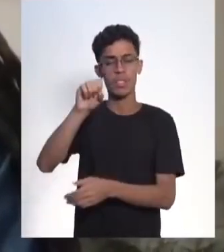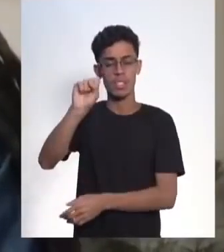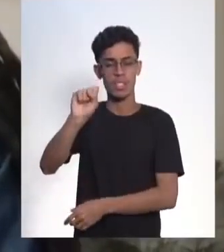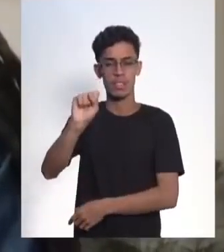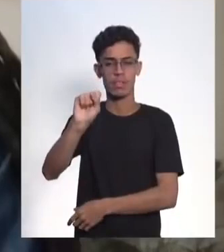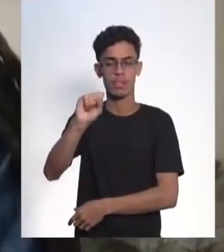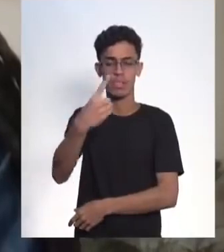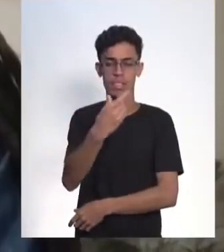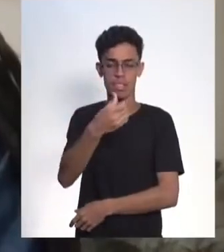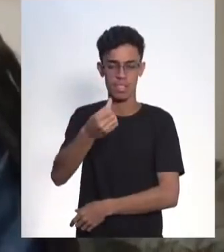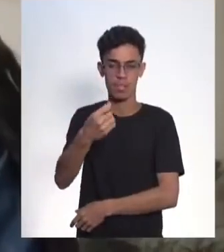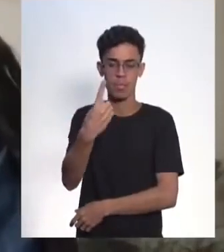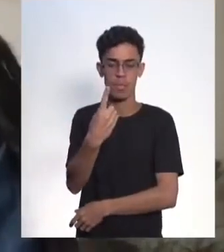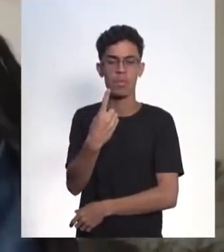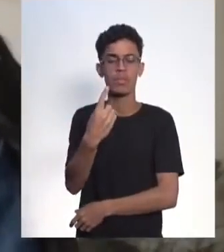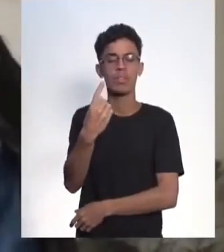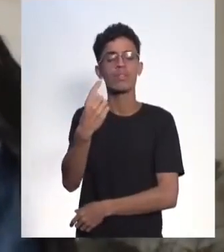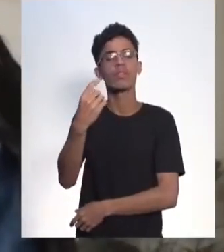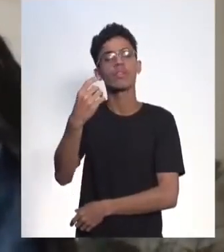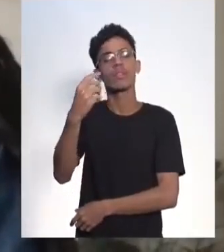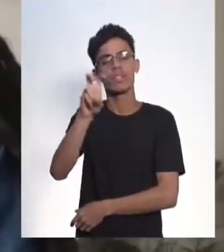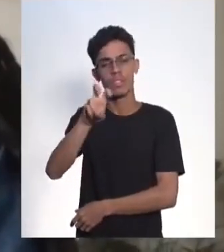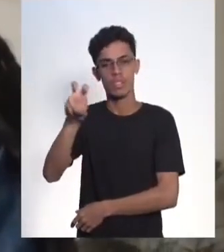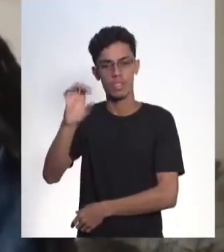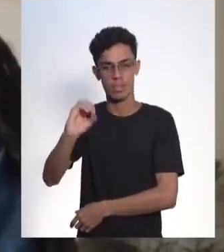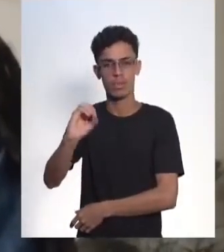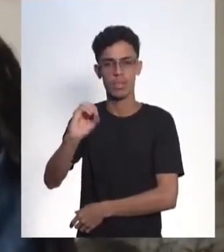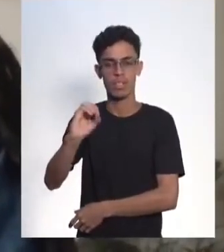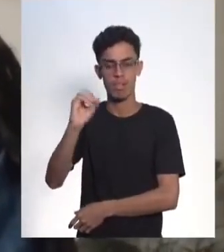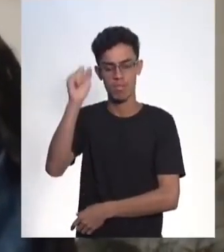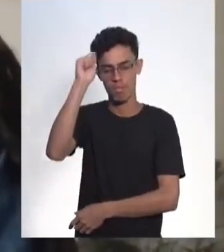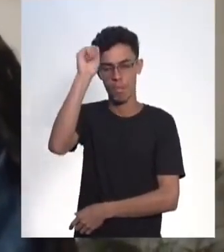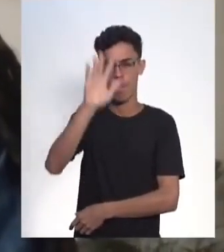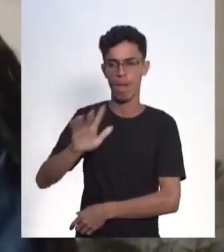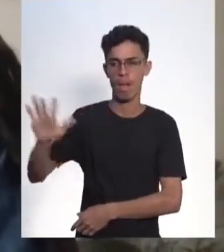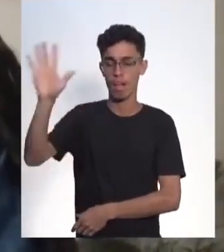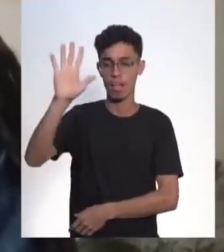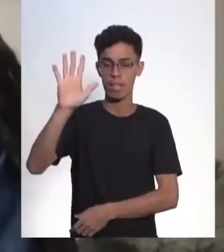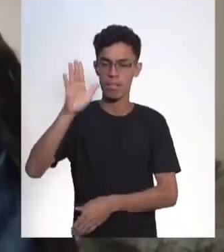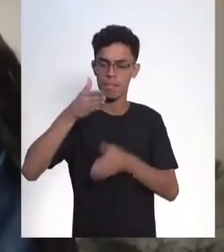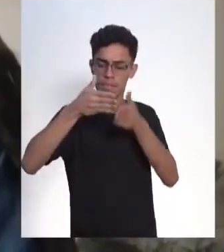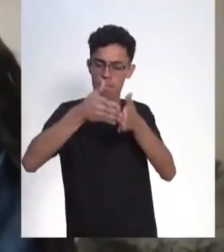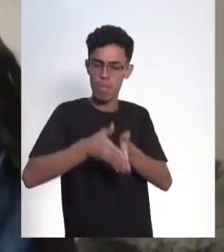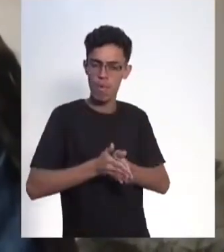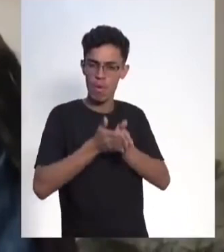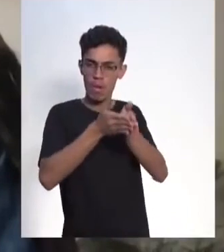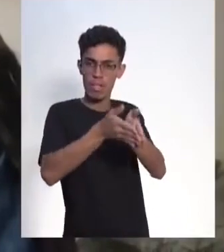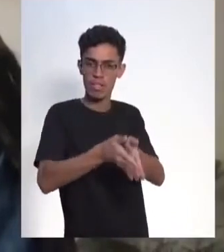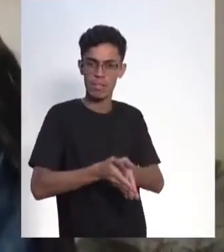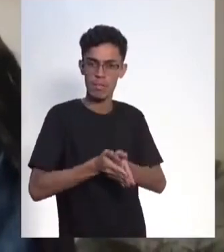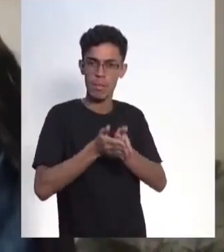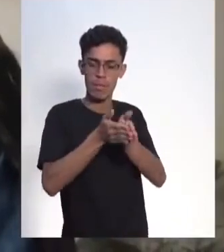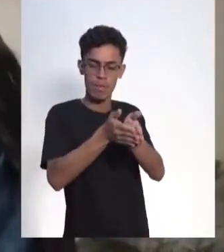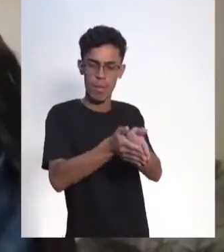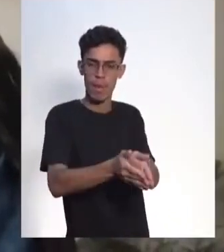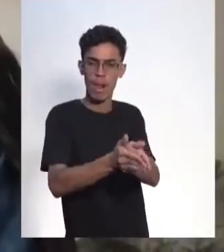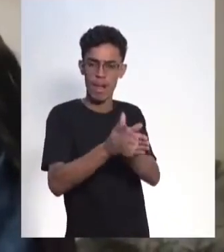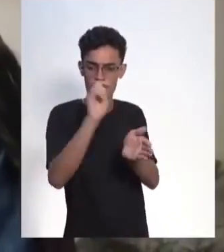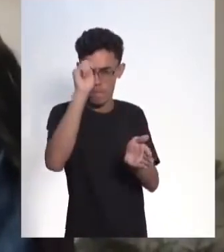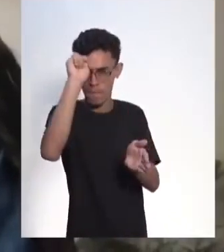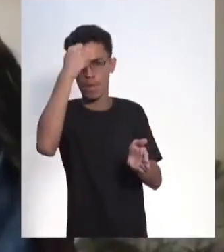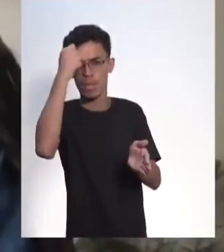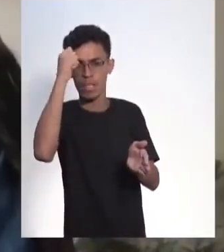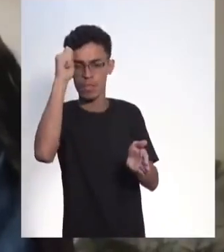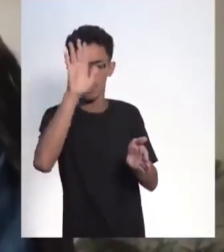de 1550, os africanos, ao desembarcarem dos tumbeiros, que também eram conhecidos como navios